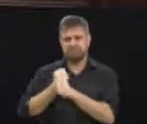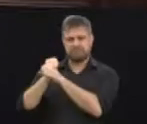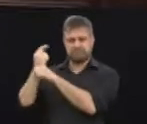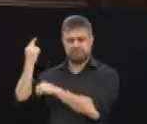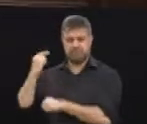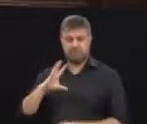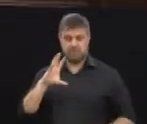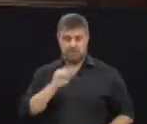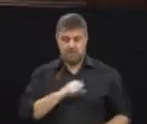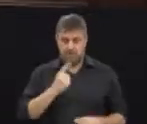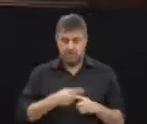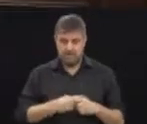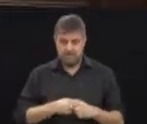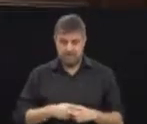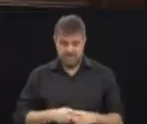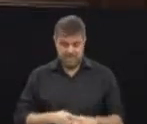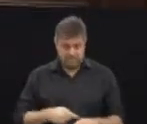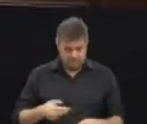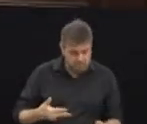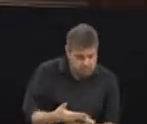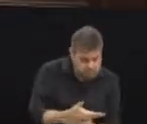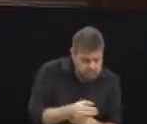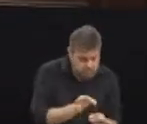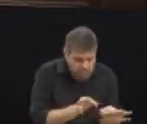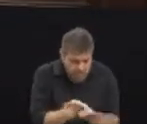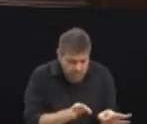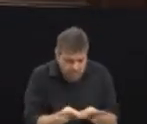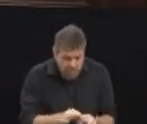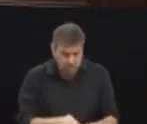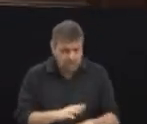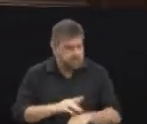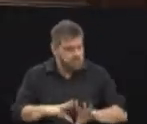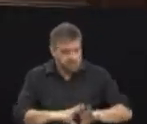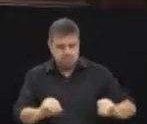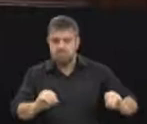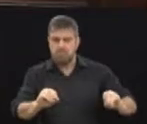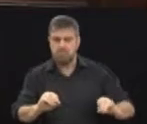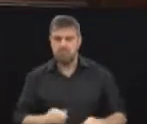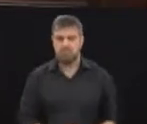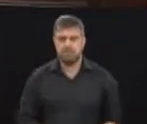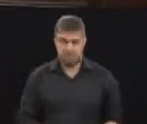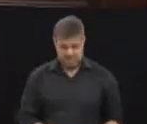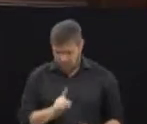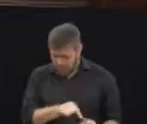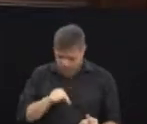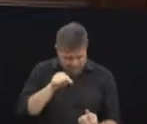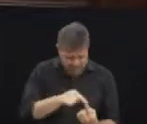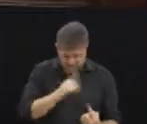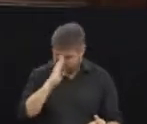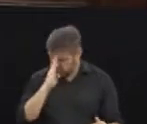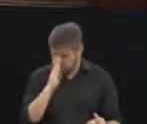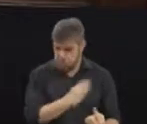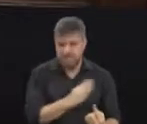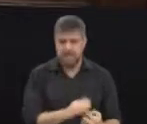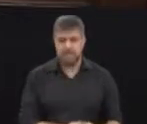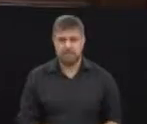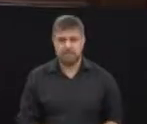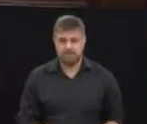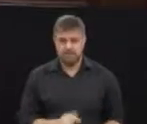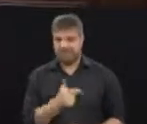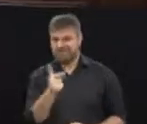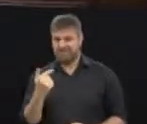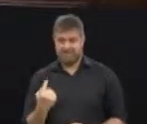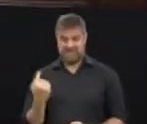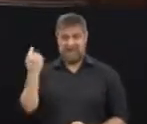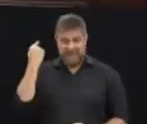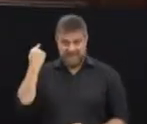já gostava por ser uma especialidade resolutiva, uma especialidade objetiva, onde você, na época, apesar de